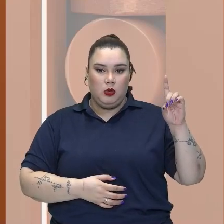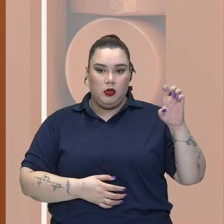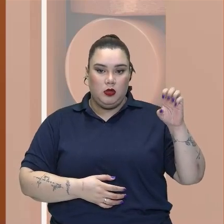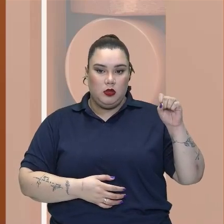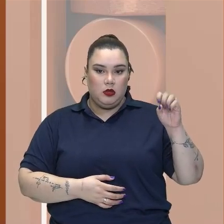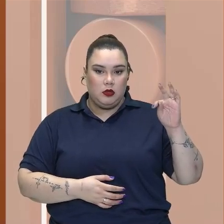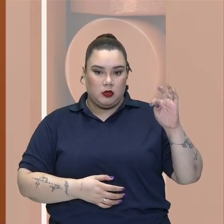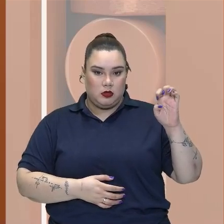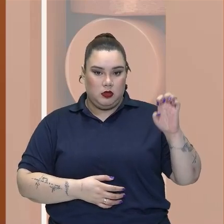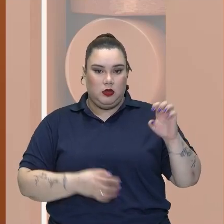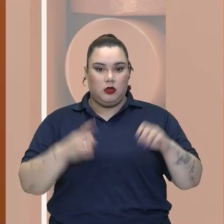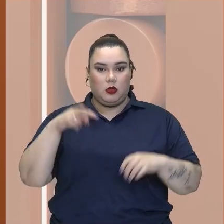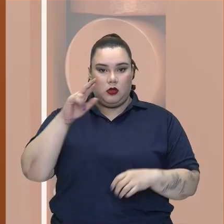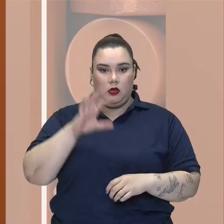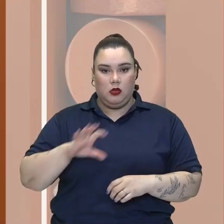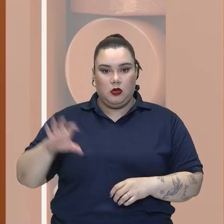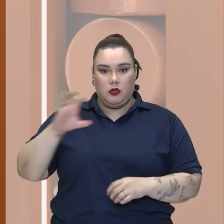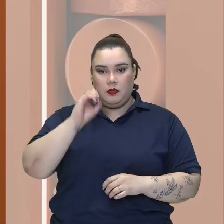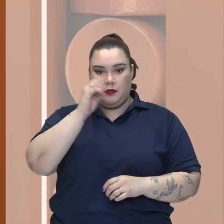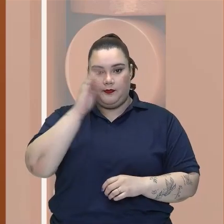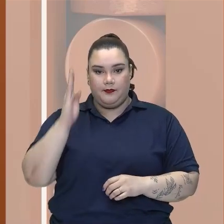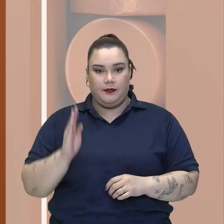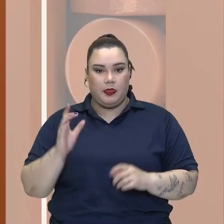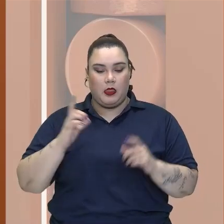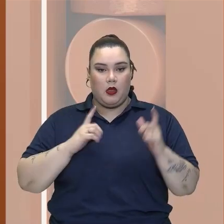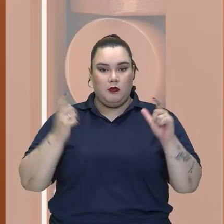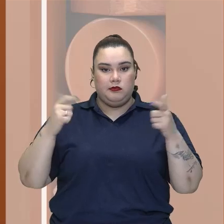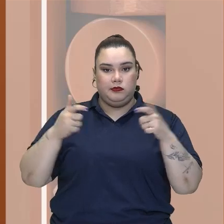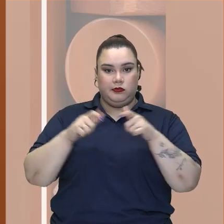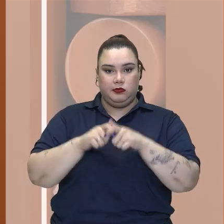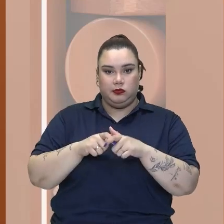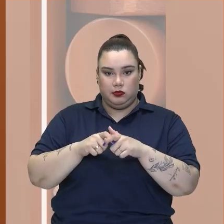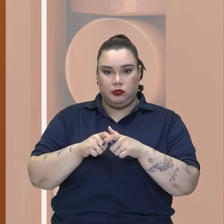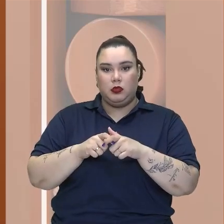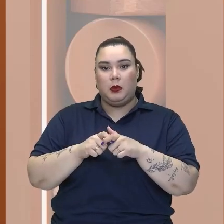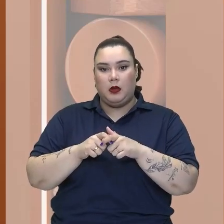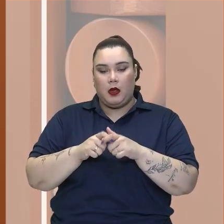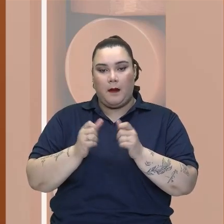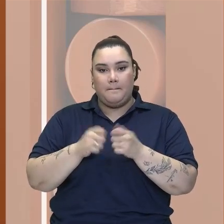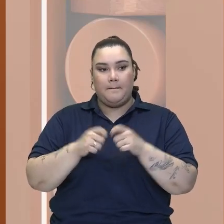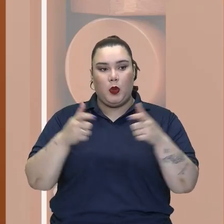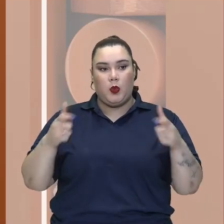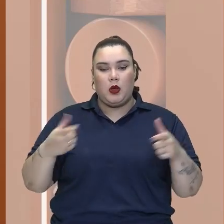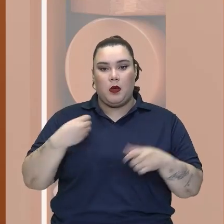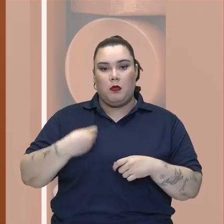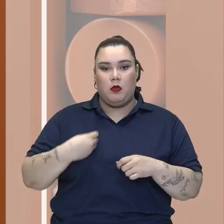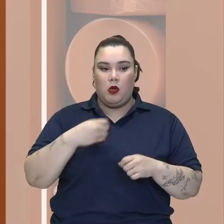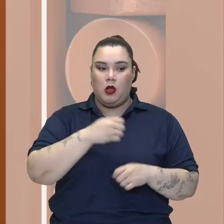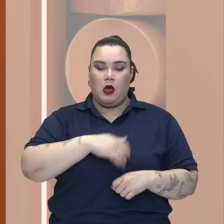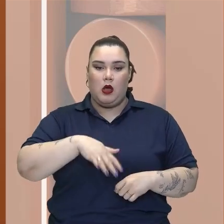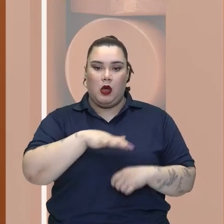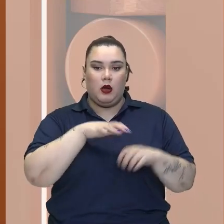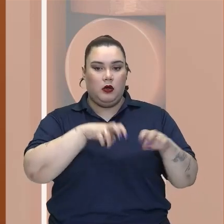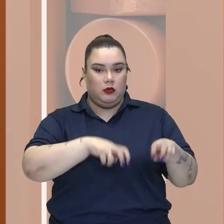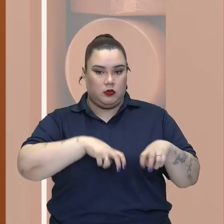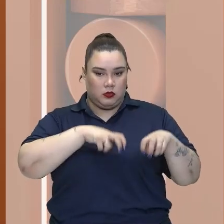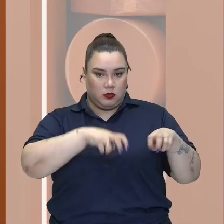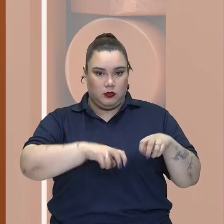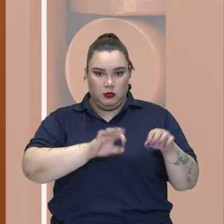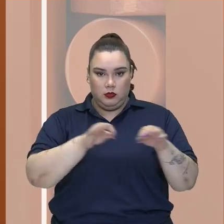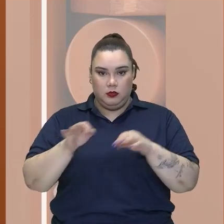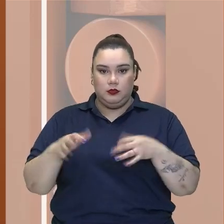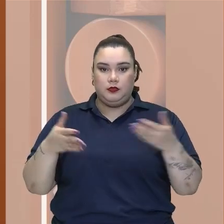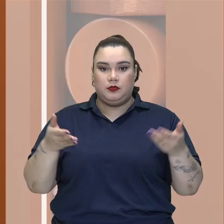menor taxa de urbanização, que fica em torno ali de 77%. Então, eu vou mostrar para